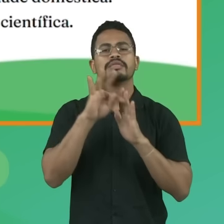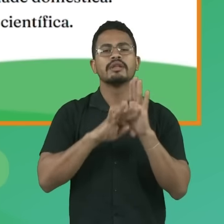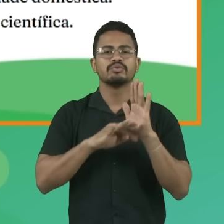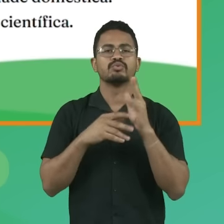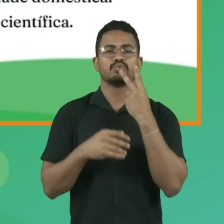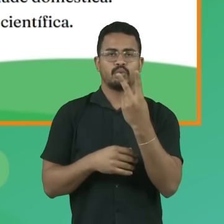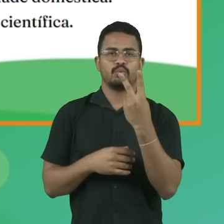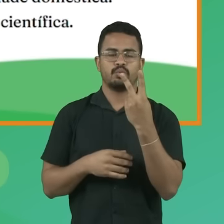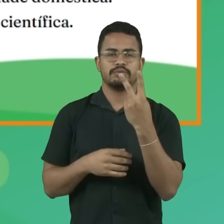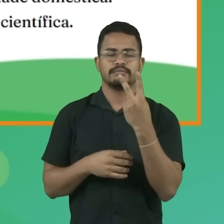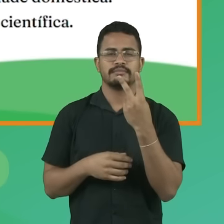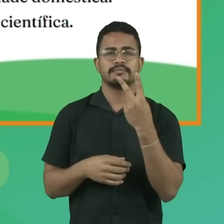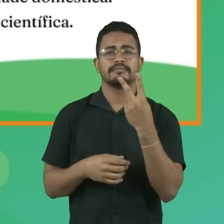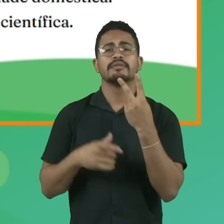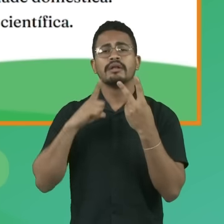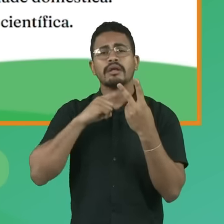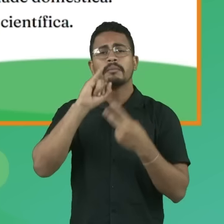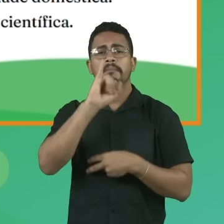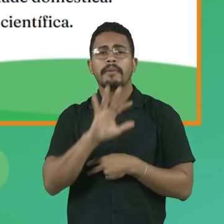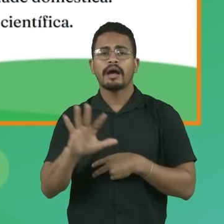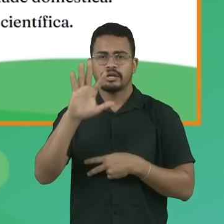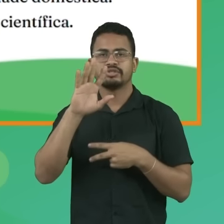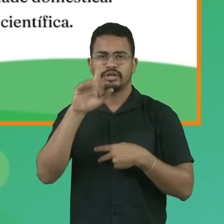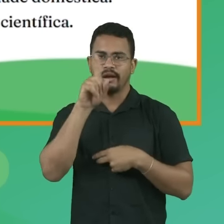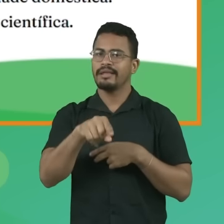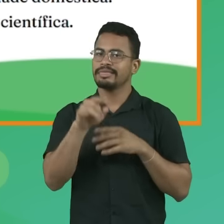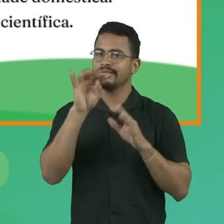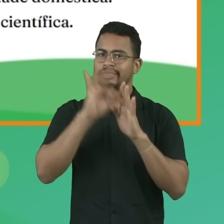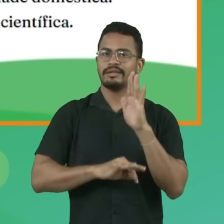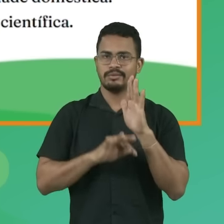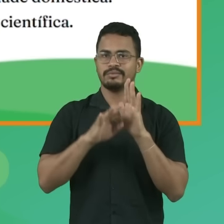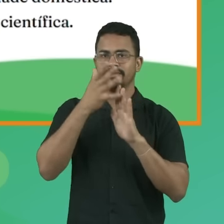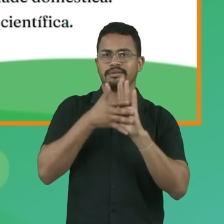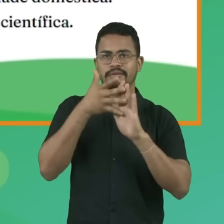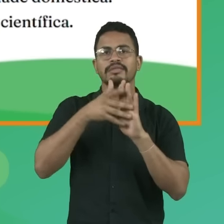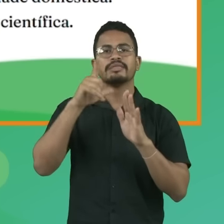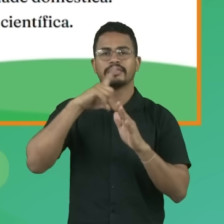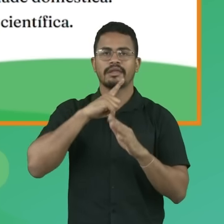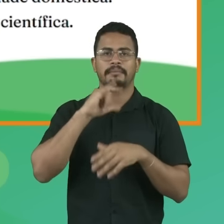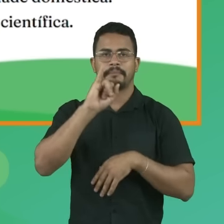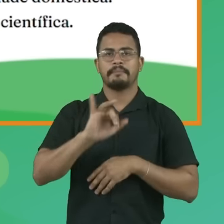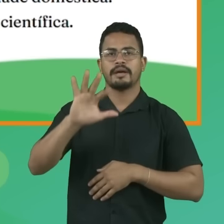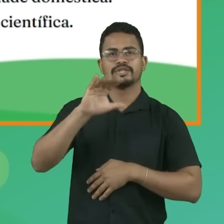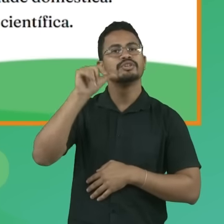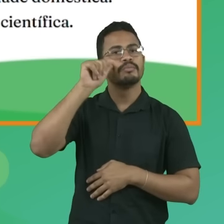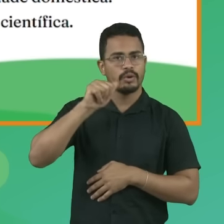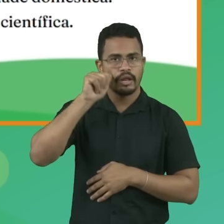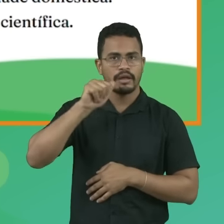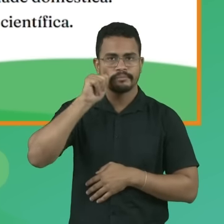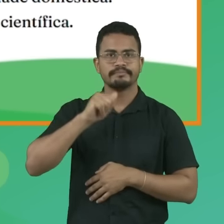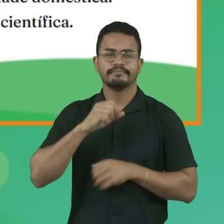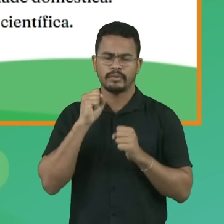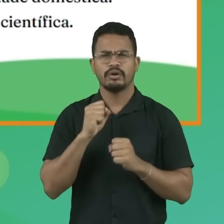um texto, uma imagem, né? Visual, que aqui tem uma mulher, né? Vocês podem analisar aqui que tem uma mulher,